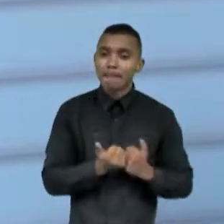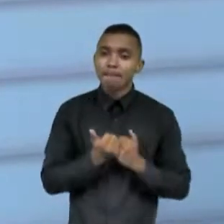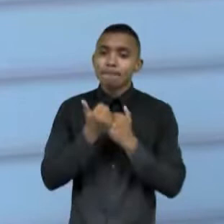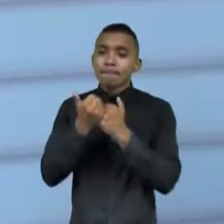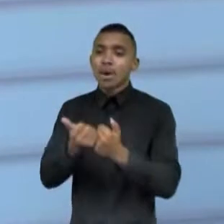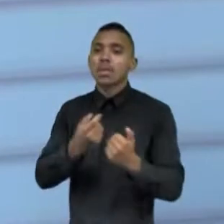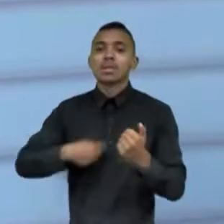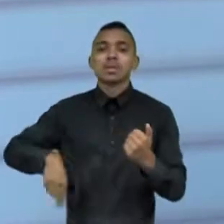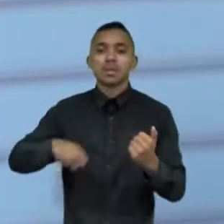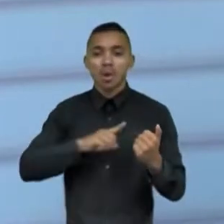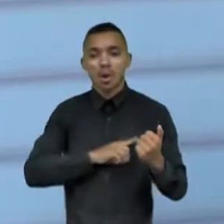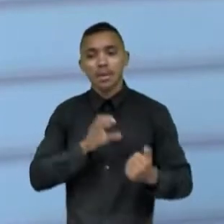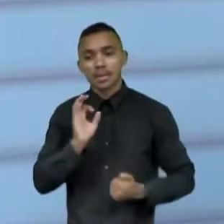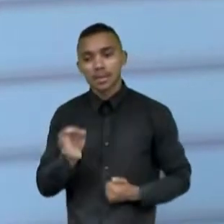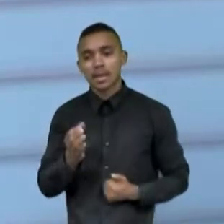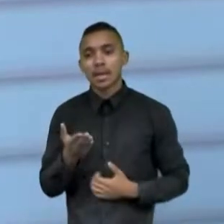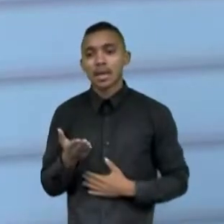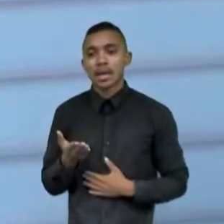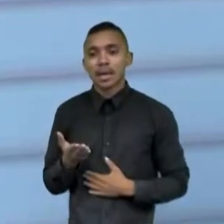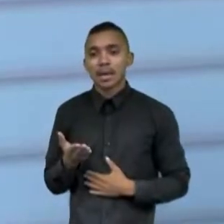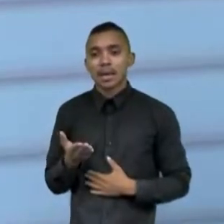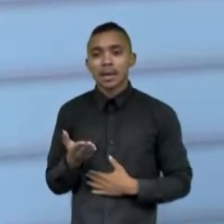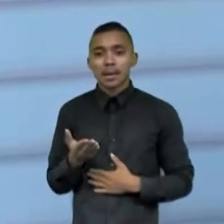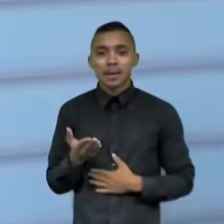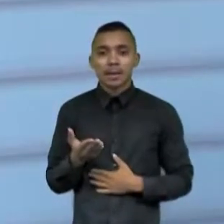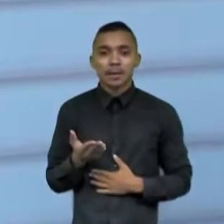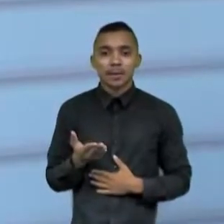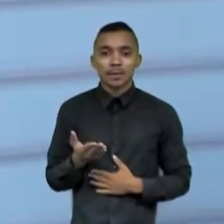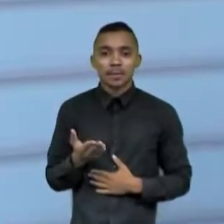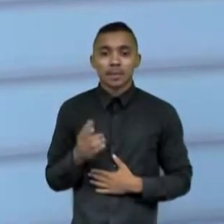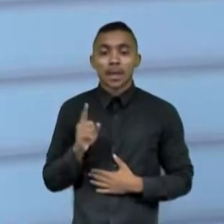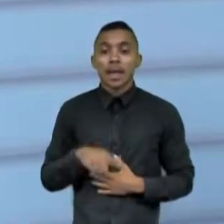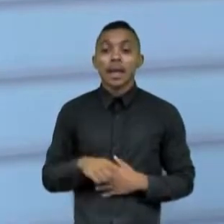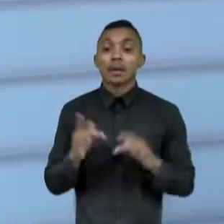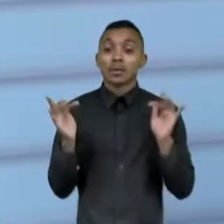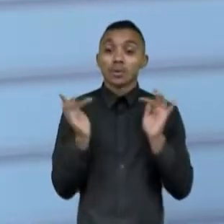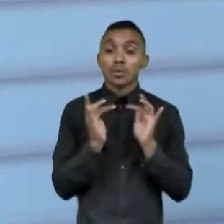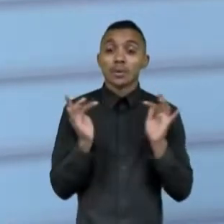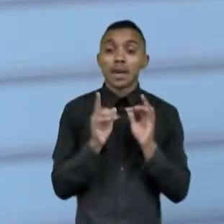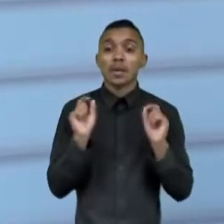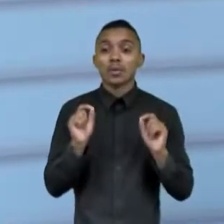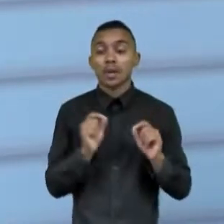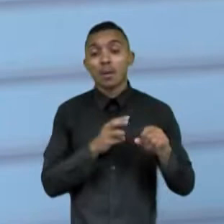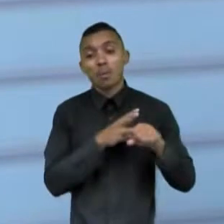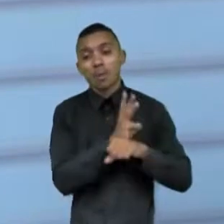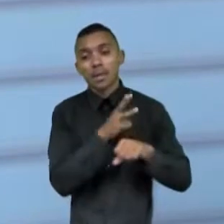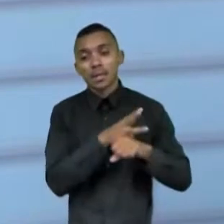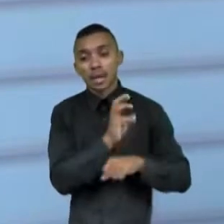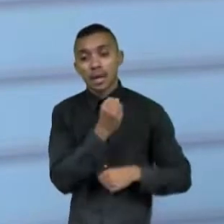exemplo, providenciando um contato de WhatsApp, que, sim, o